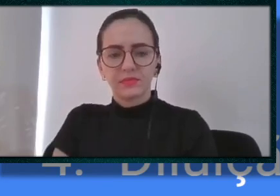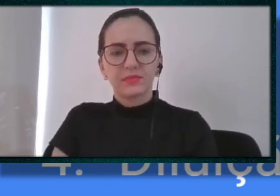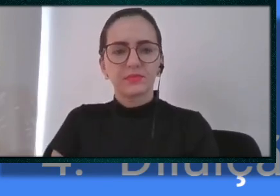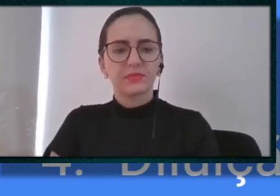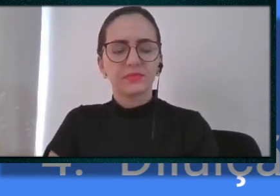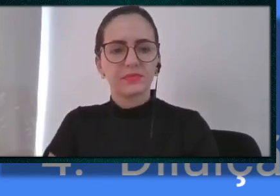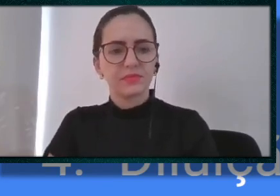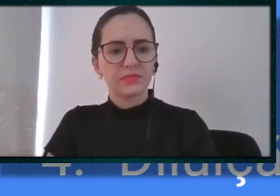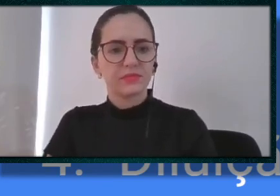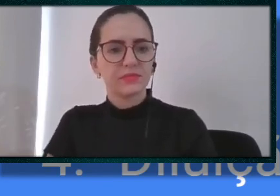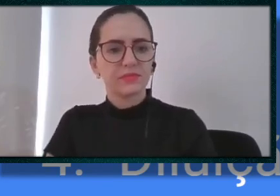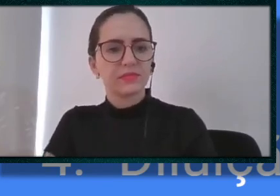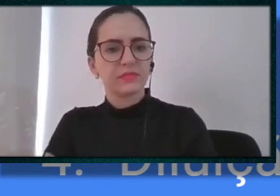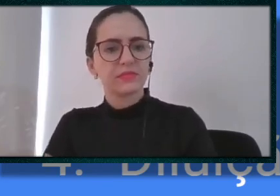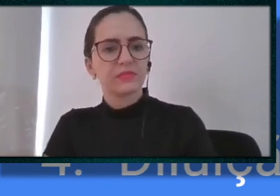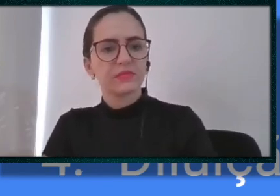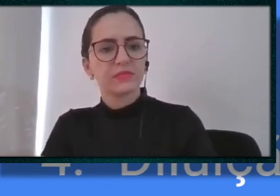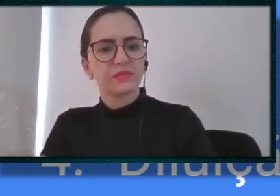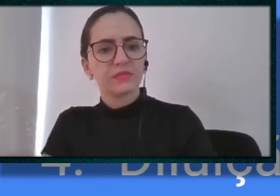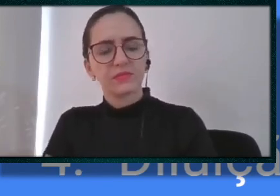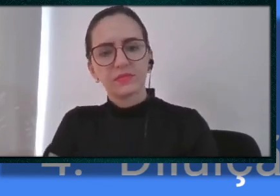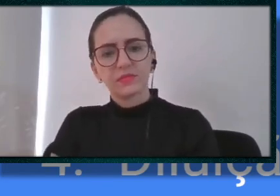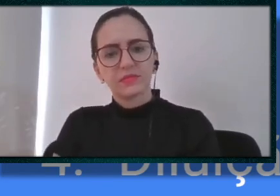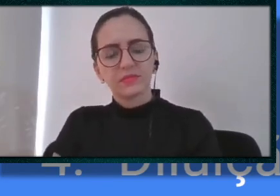Acho que vai ser mais legal trabalhar nele aqui.